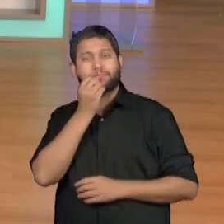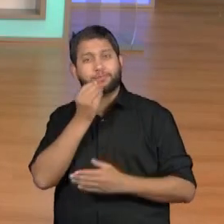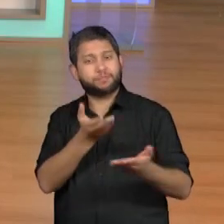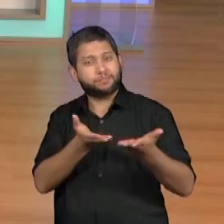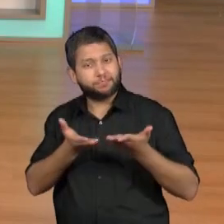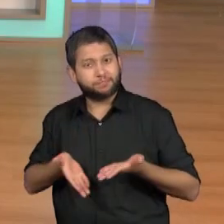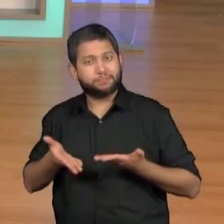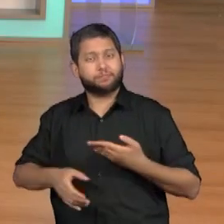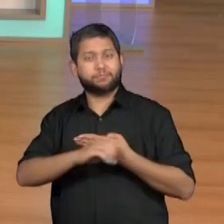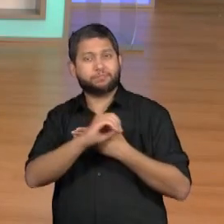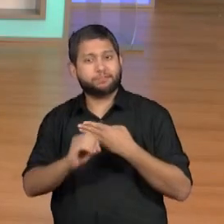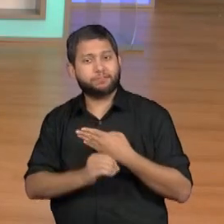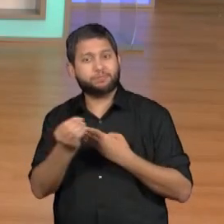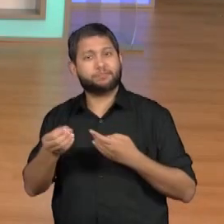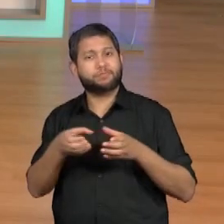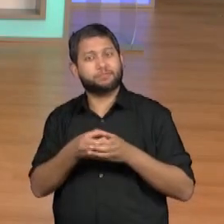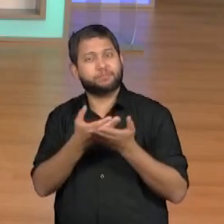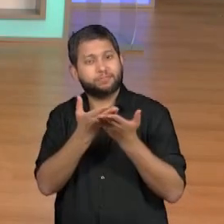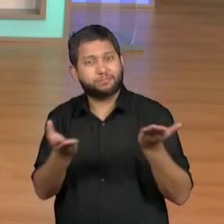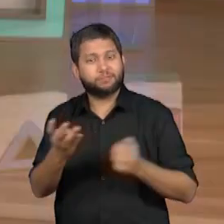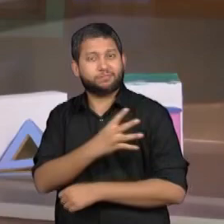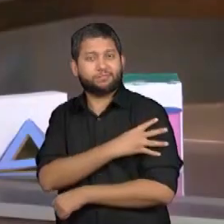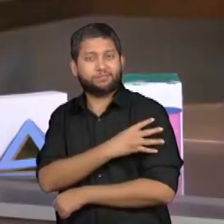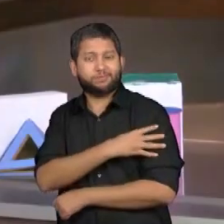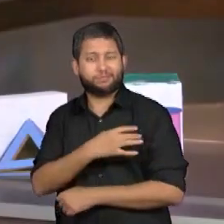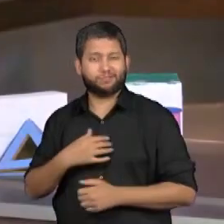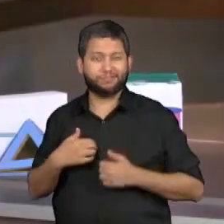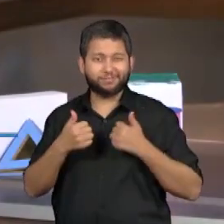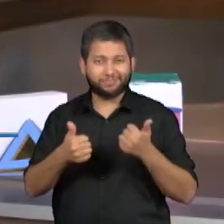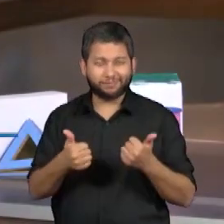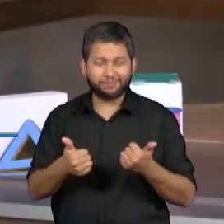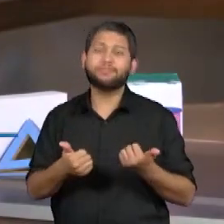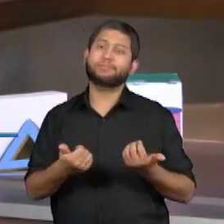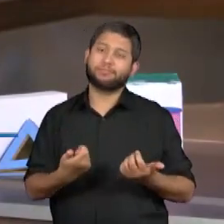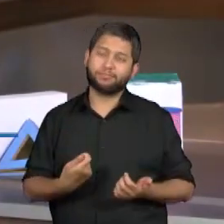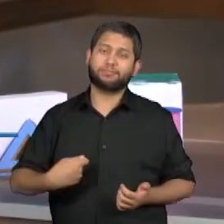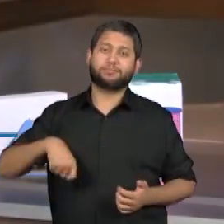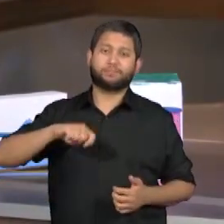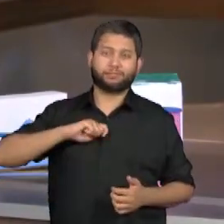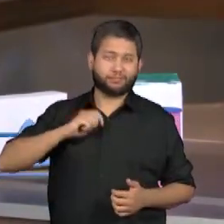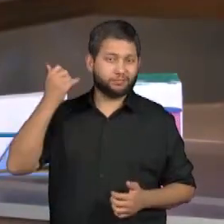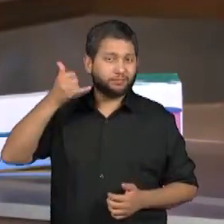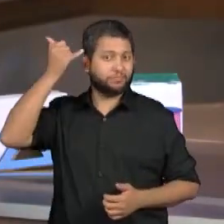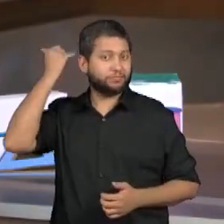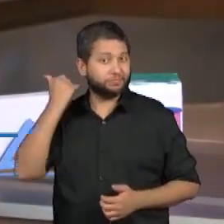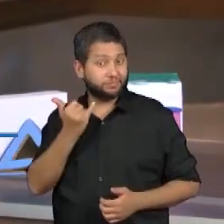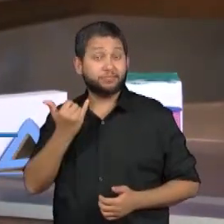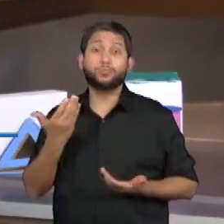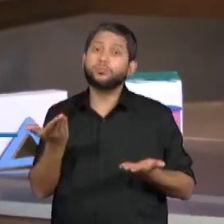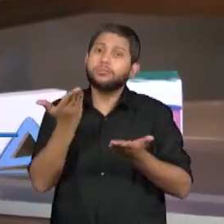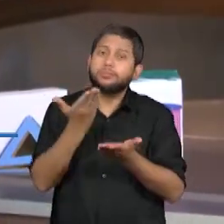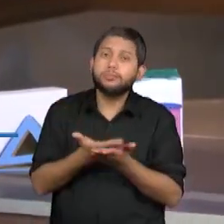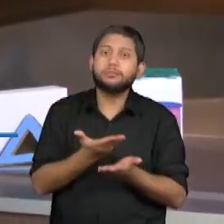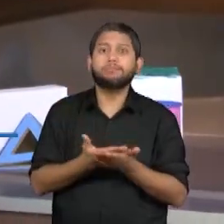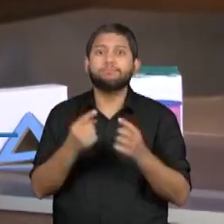Centro de Mídias, galerinha do quarto ano. Eu sou a Pro Juliana Nadeu e a gente vai ter aqui mais uma aula